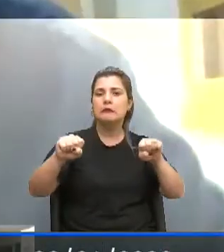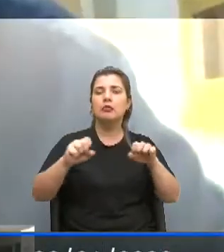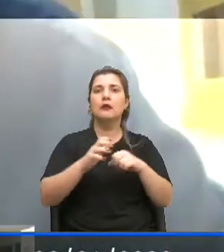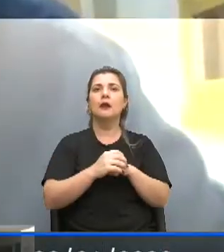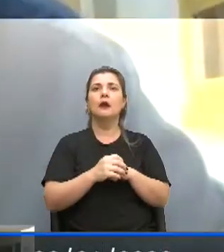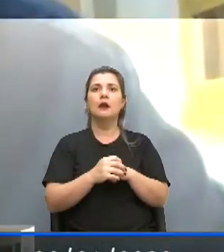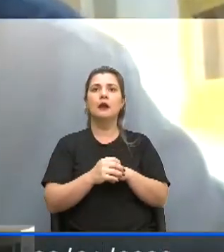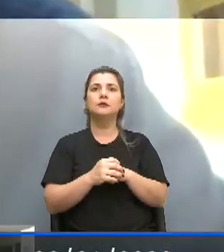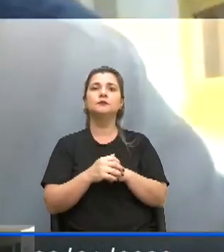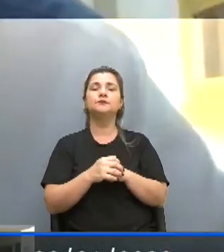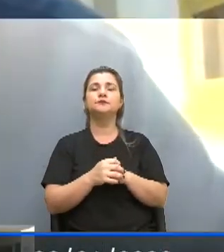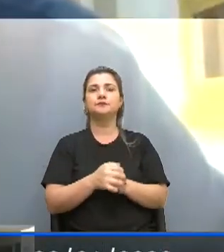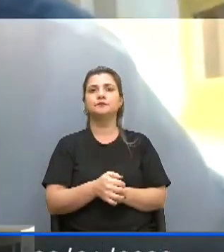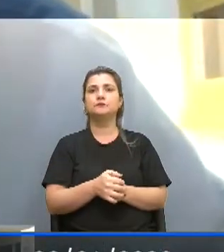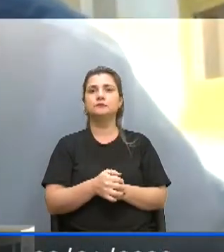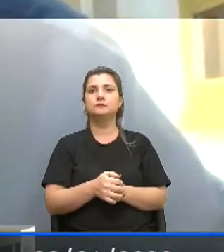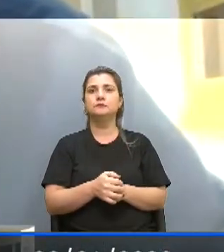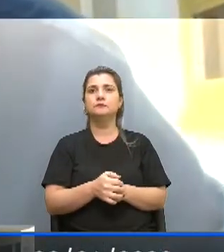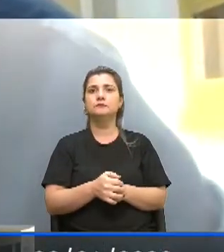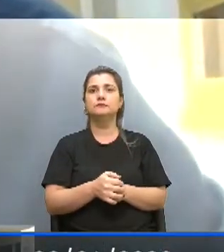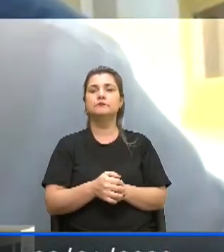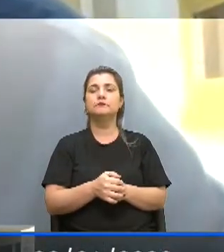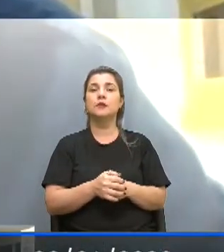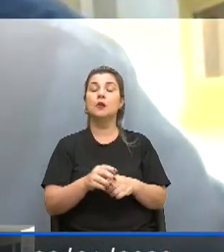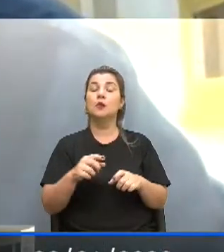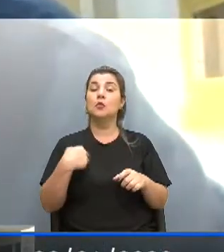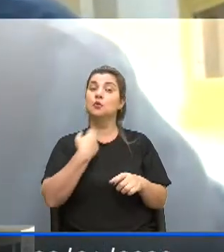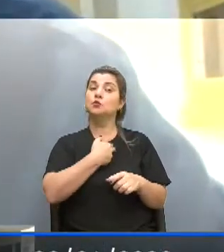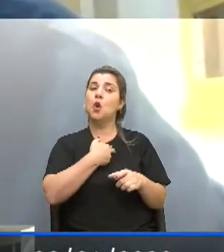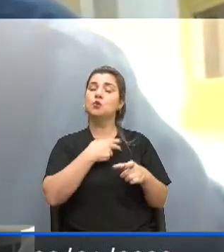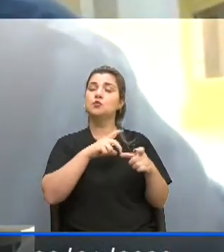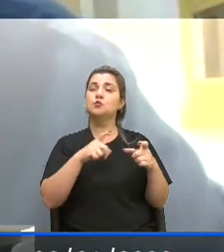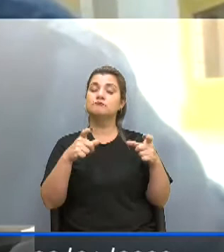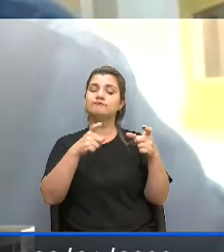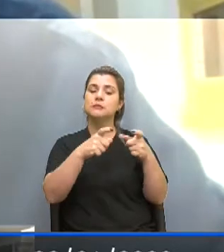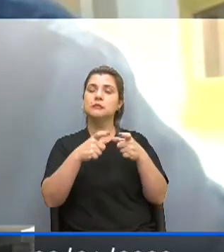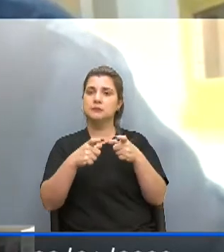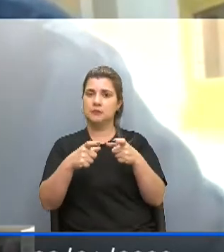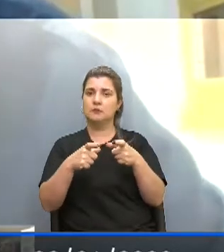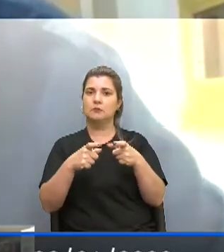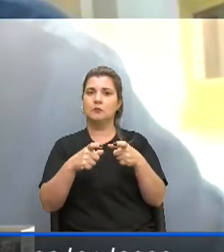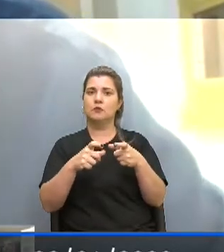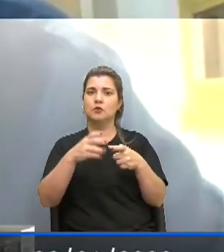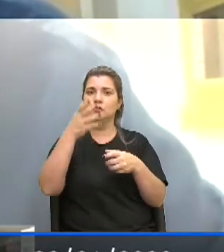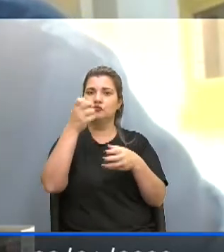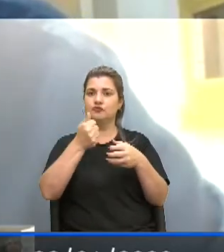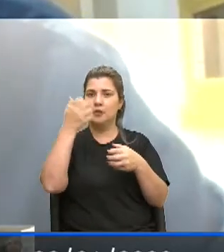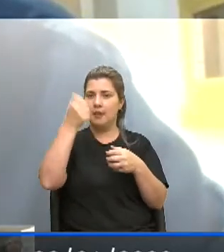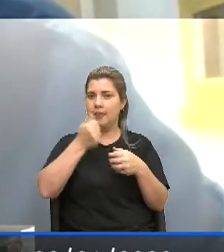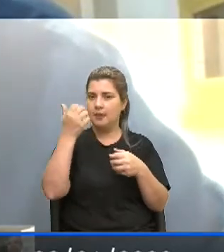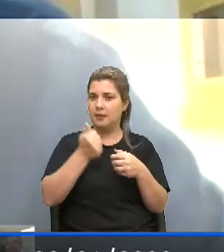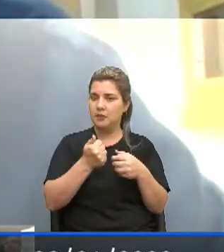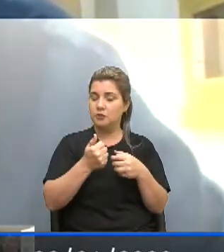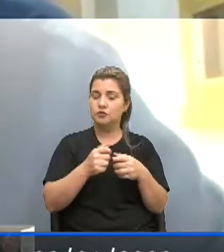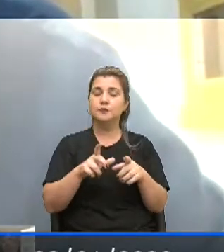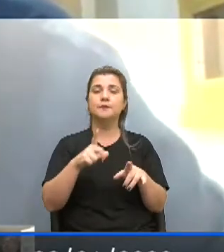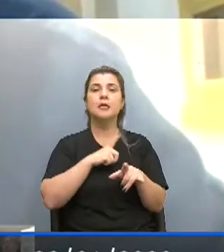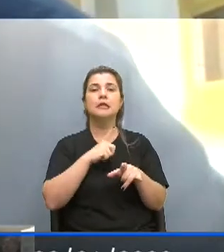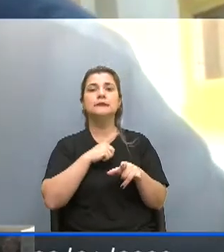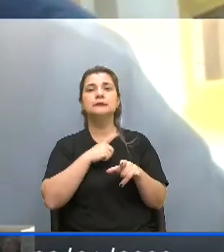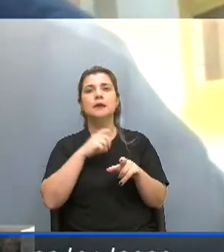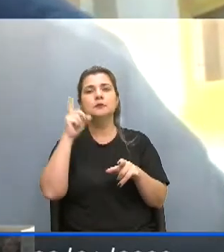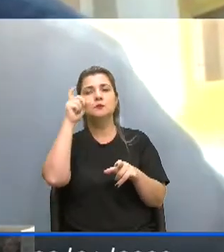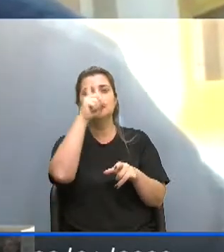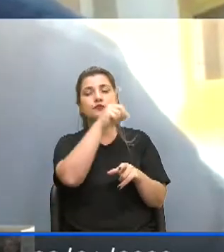Cumprimento todo mundo. Nosso setor de leite é um setor que tem uma peculiaridade um tanto que diferente, porque nós não podemos